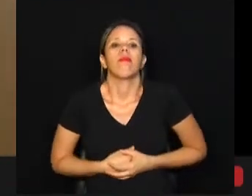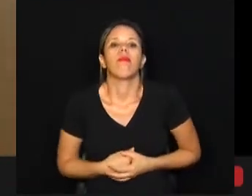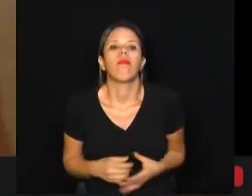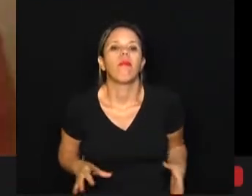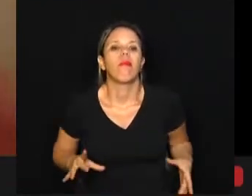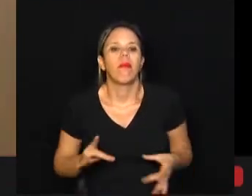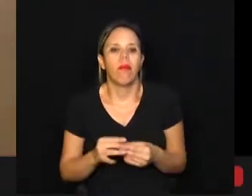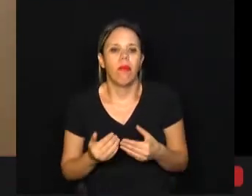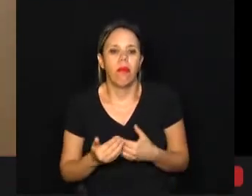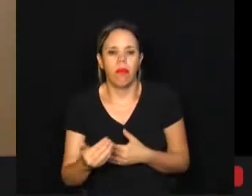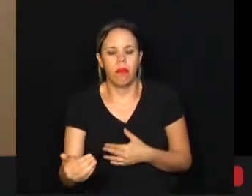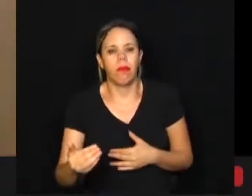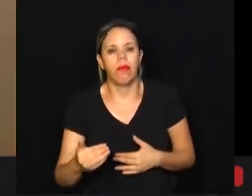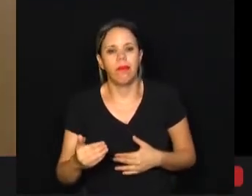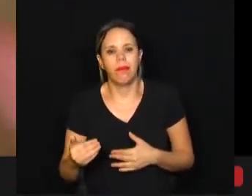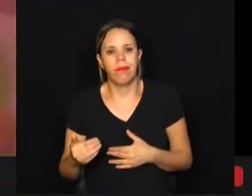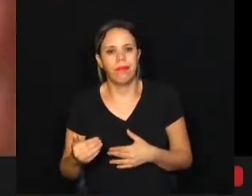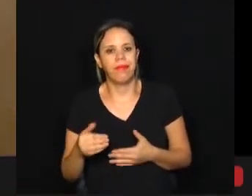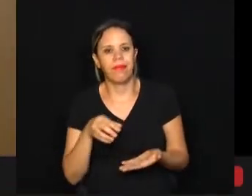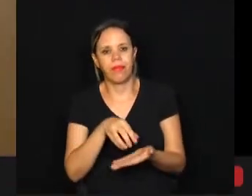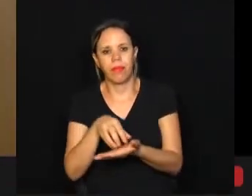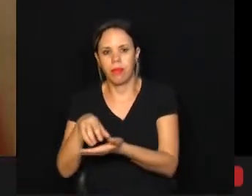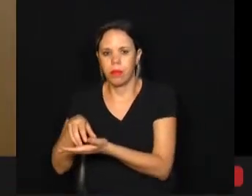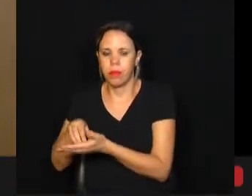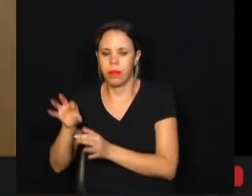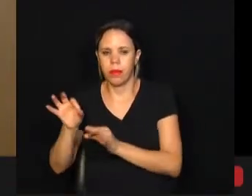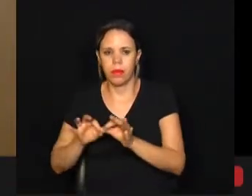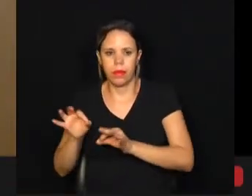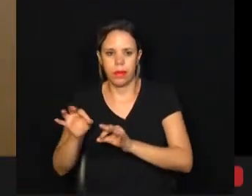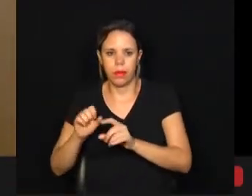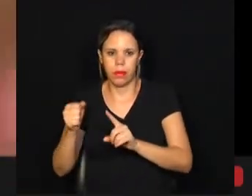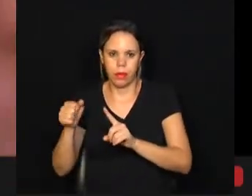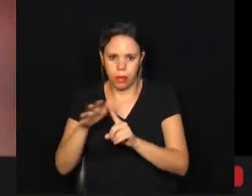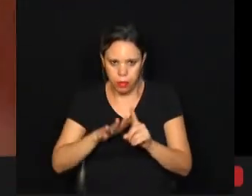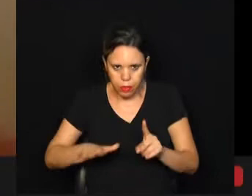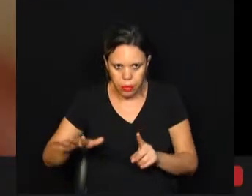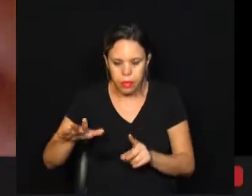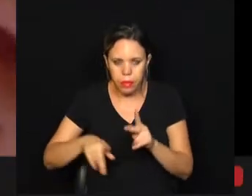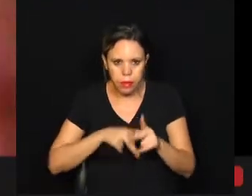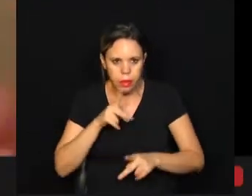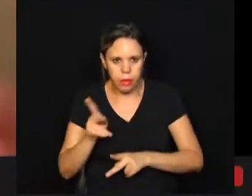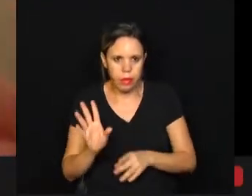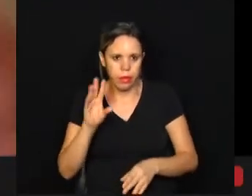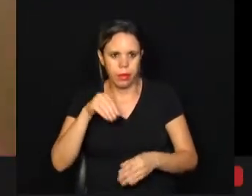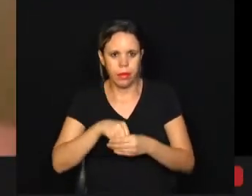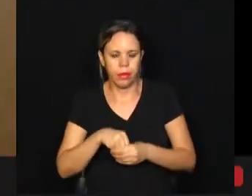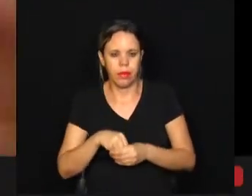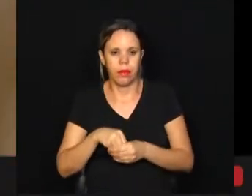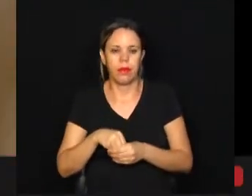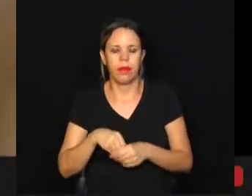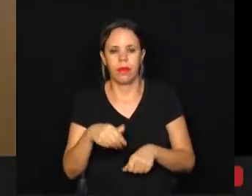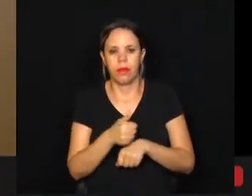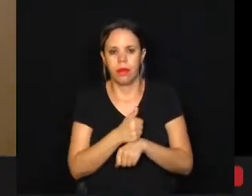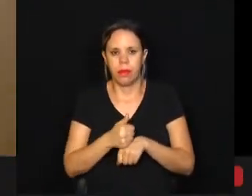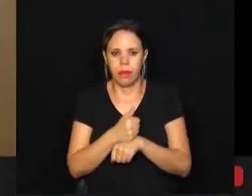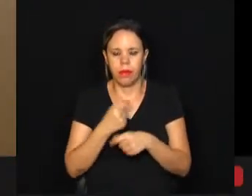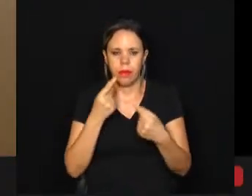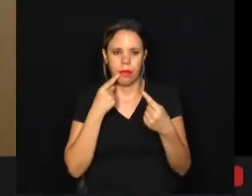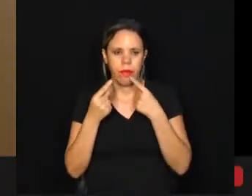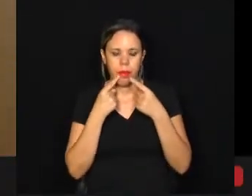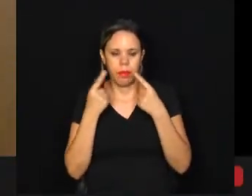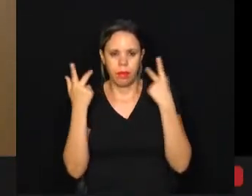partir de câmaras setoriais, na organização da sociedade civil, dentro das suas áreas e num diálogo